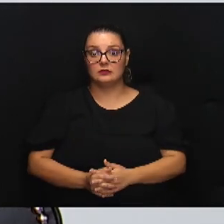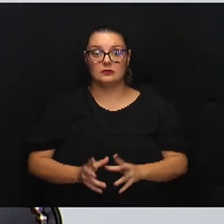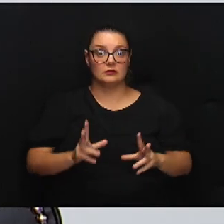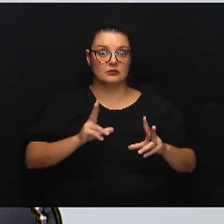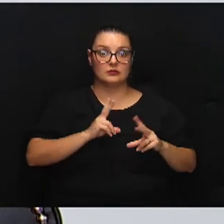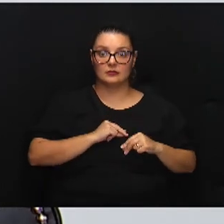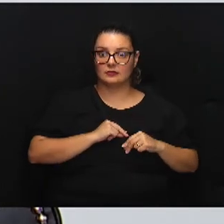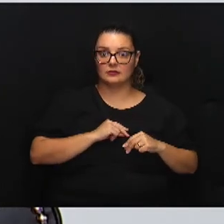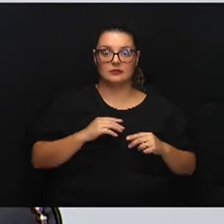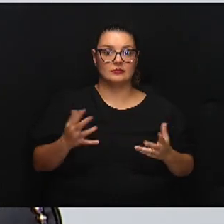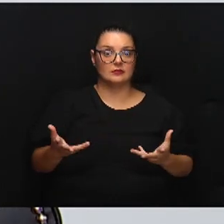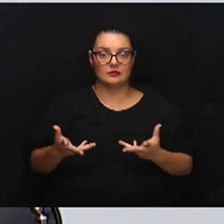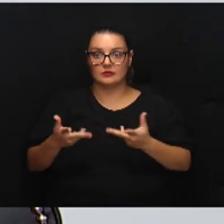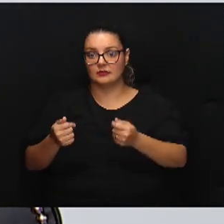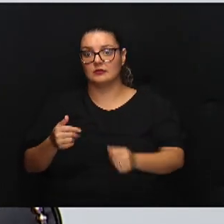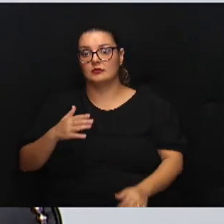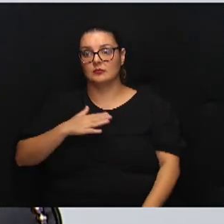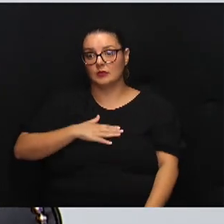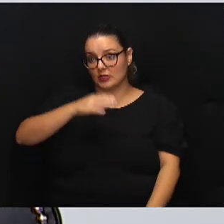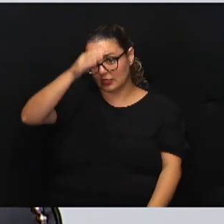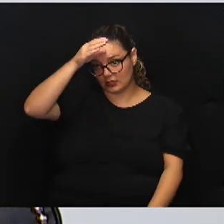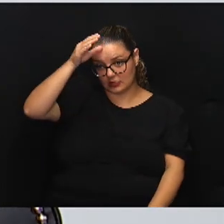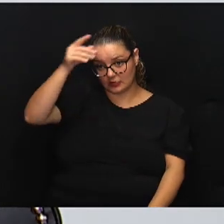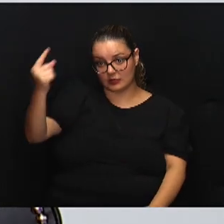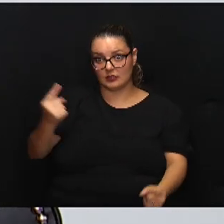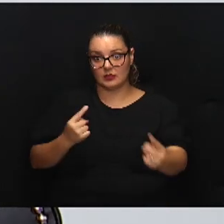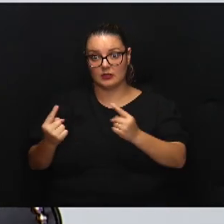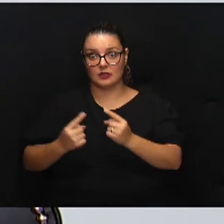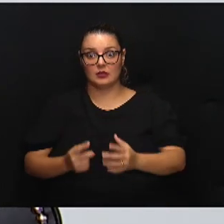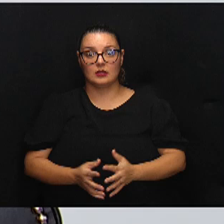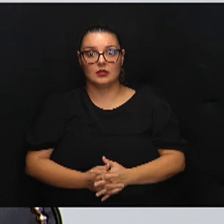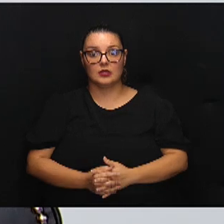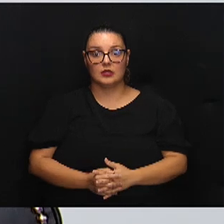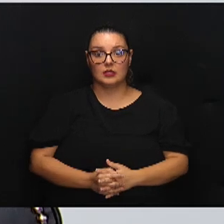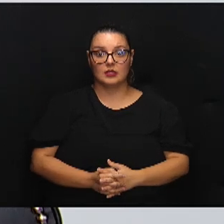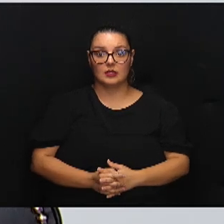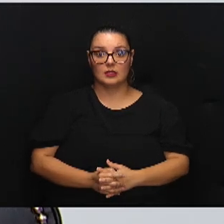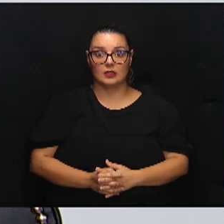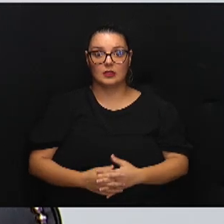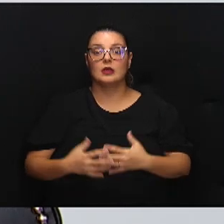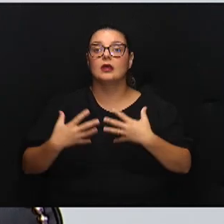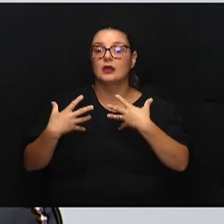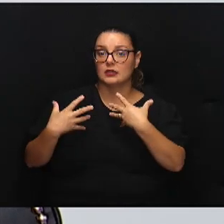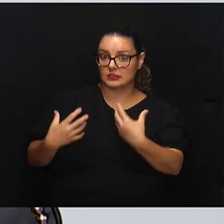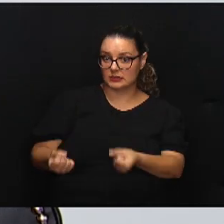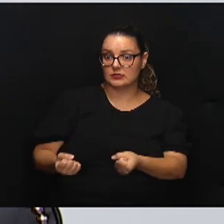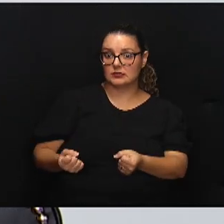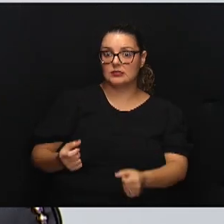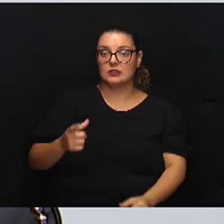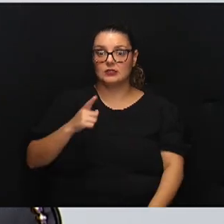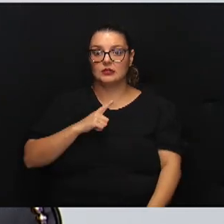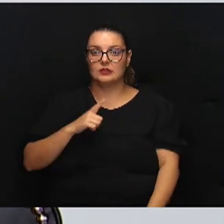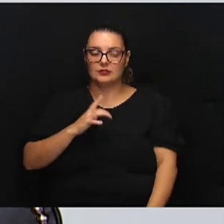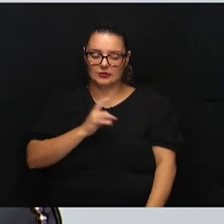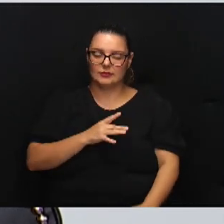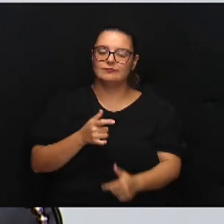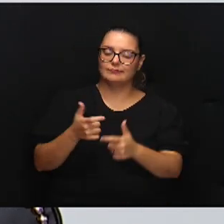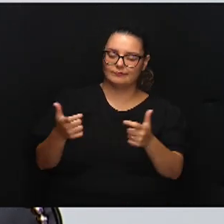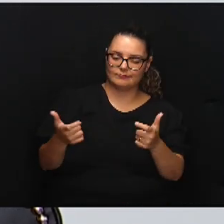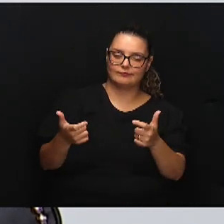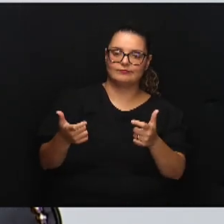tá sendo maravilhoso as minhas clientes vindo até aqui, né? A aceitação, eu tinha um medo muito